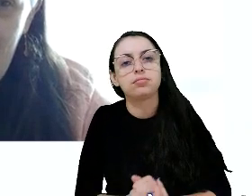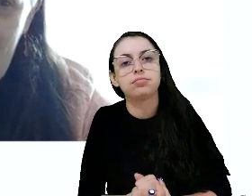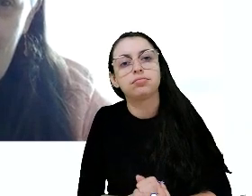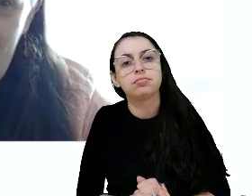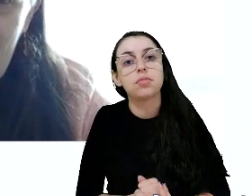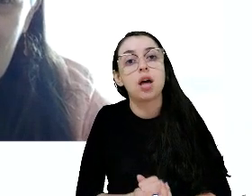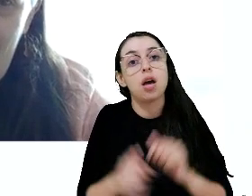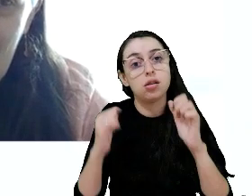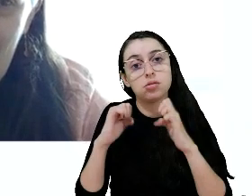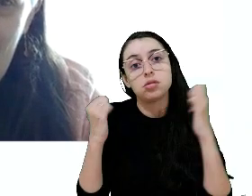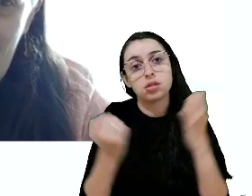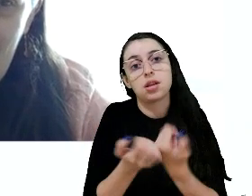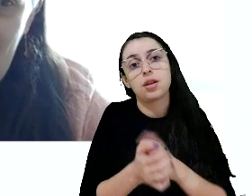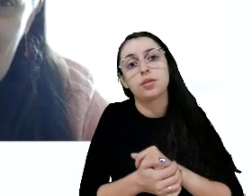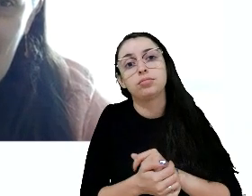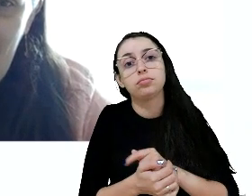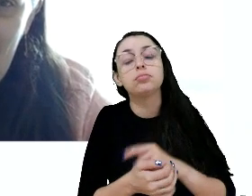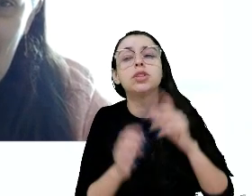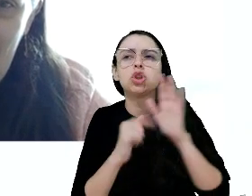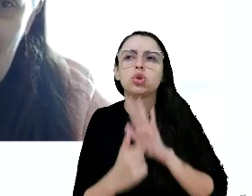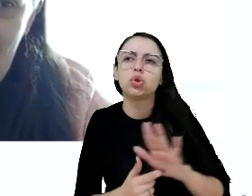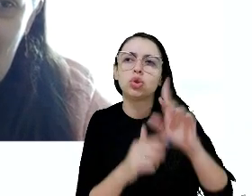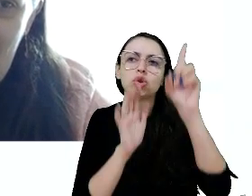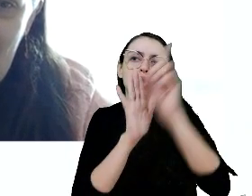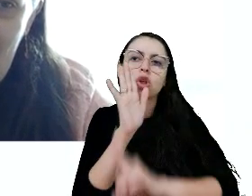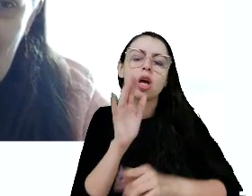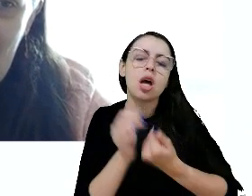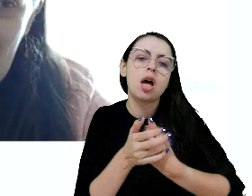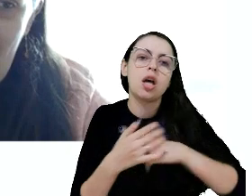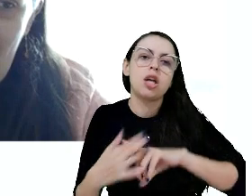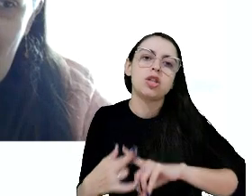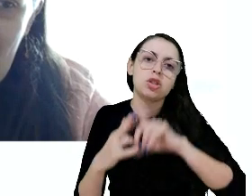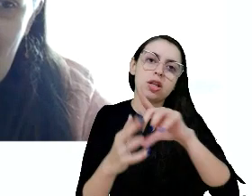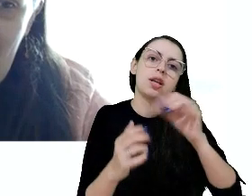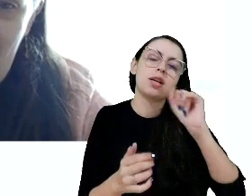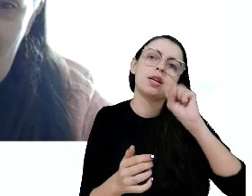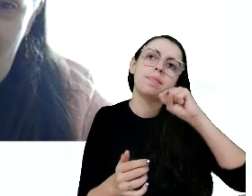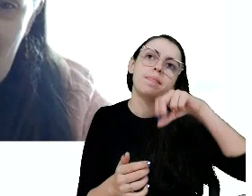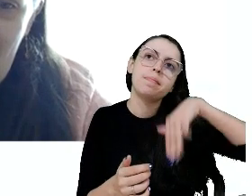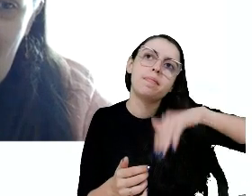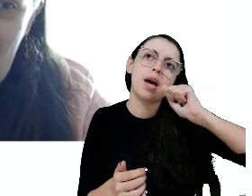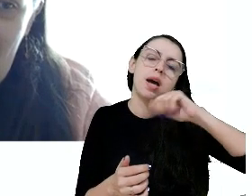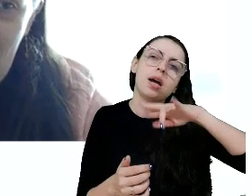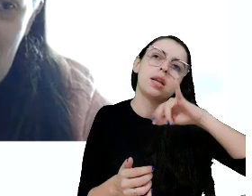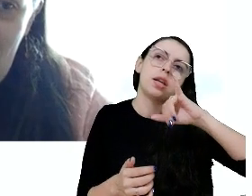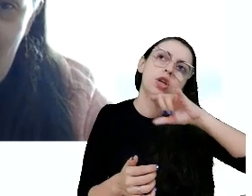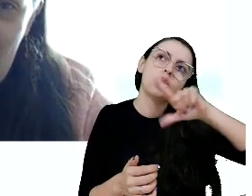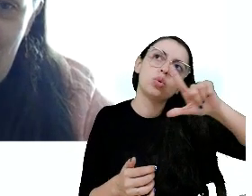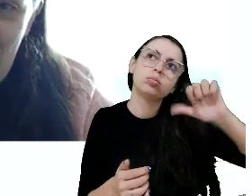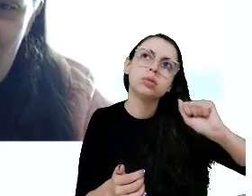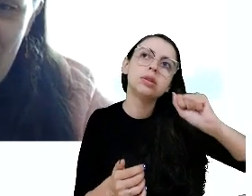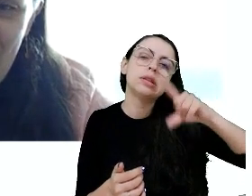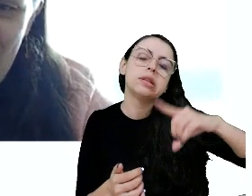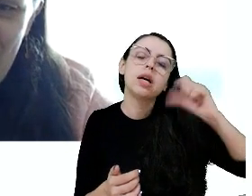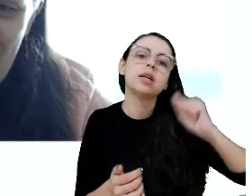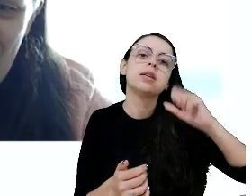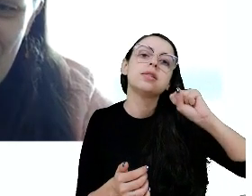Esse evento é dedicado à dona Marilda, à dona Ceissa, a bisavó